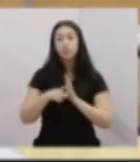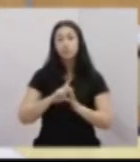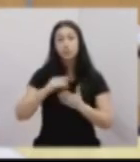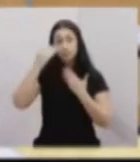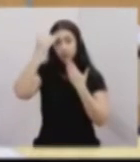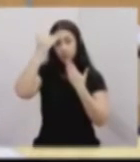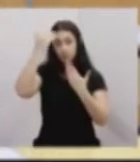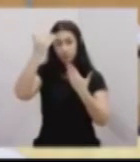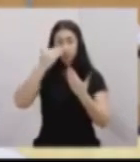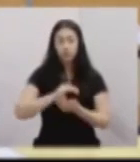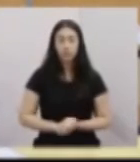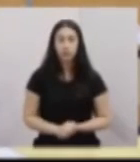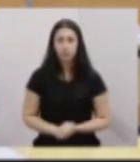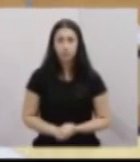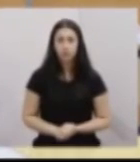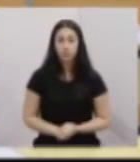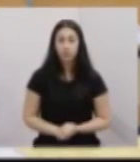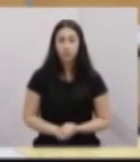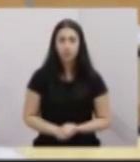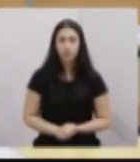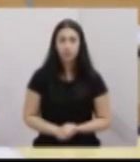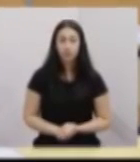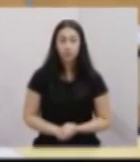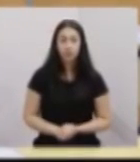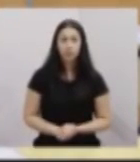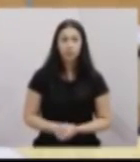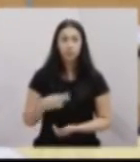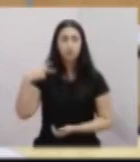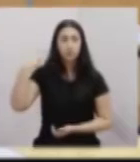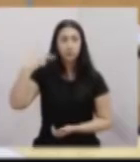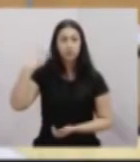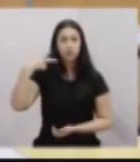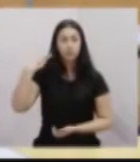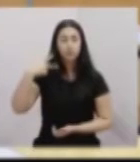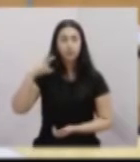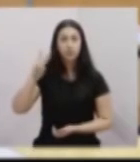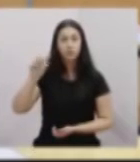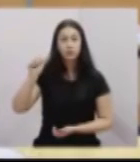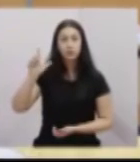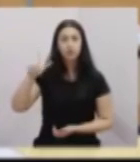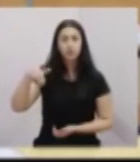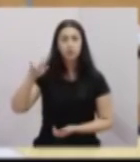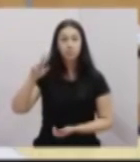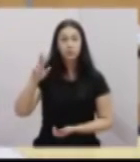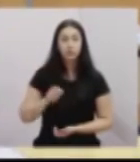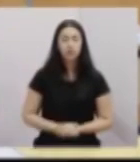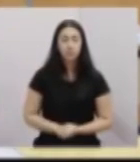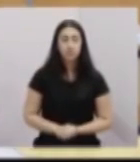antecipando agradecimento pela atenção dispensada, subscrevemos: autoria vereador Valmir Parque Meia